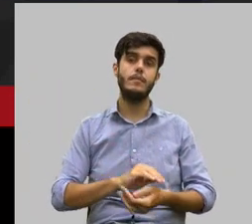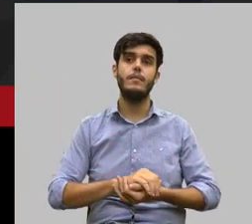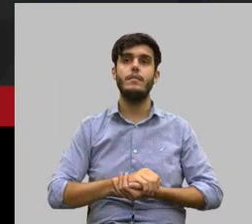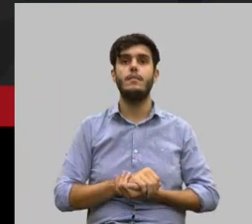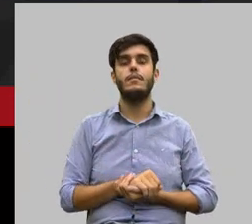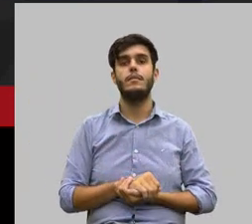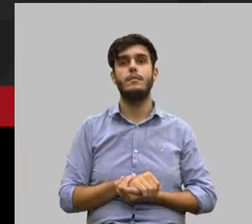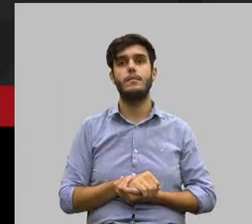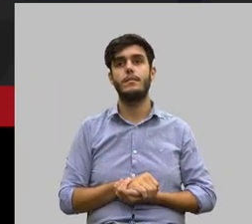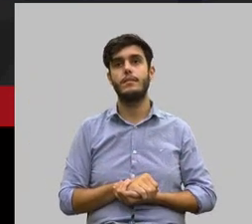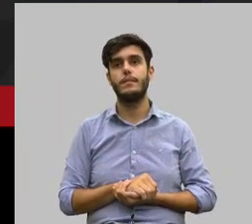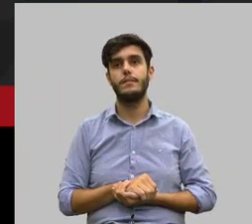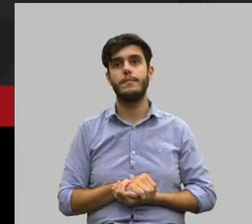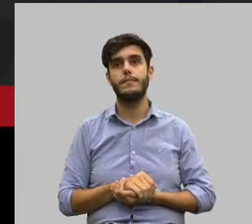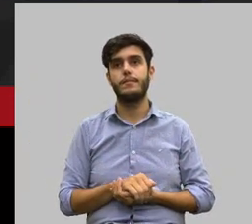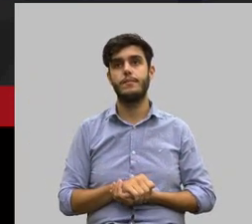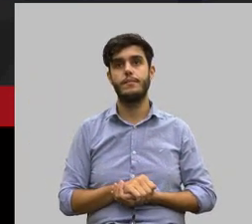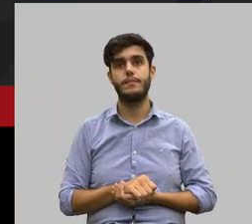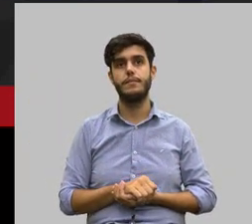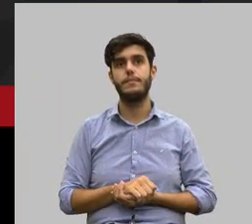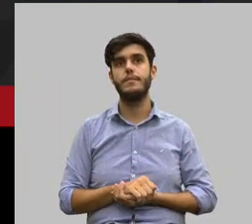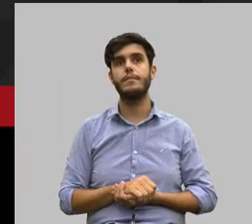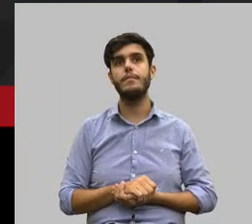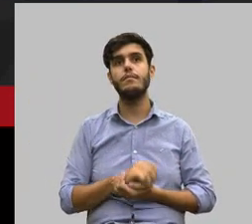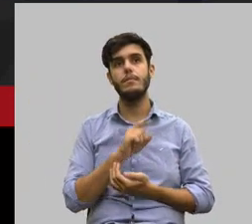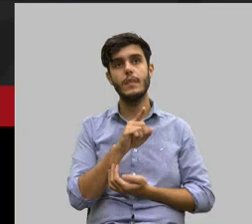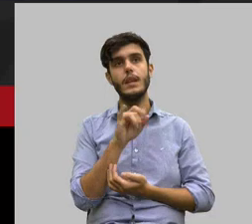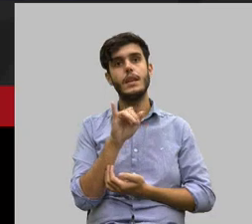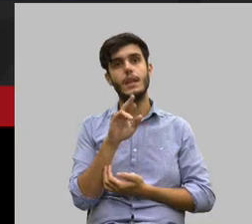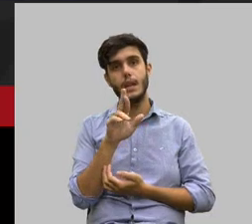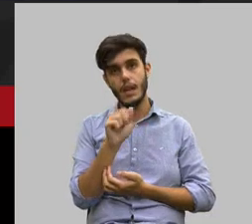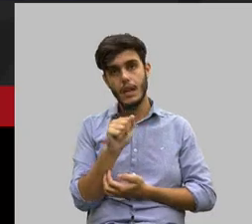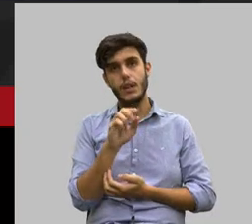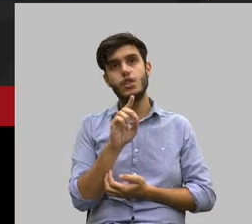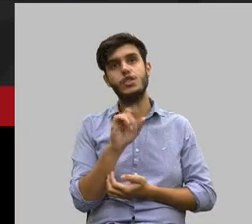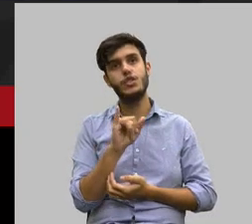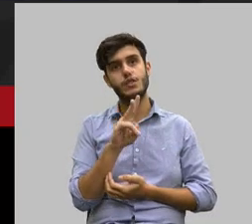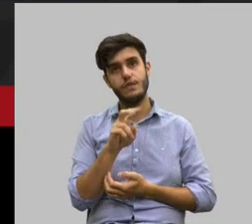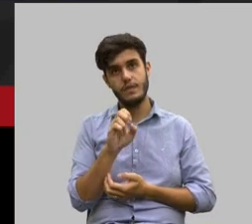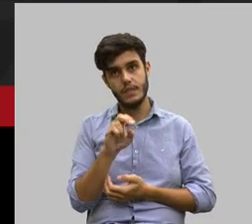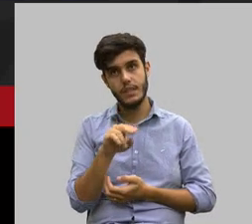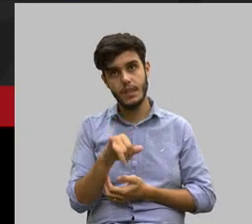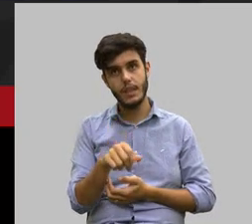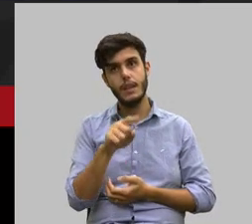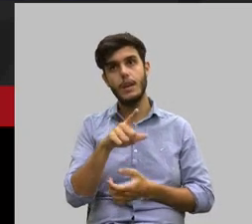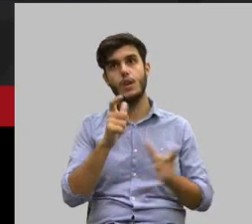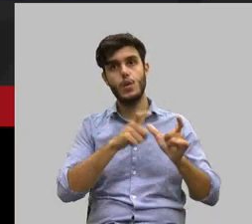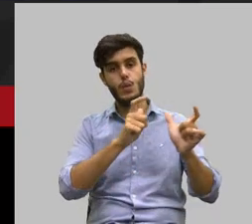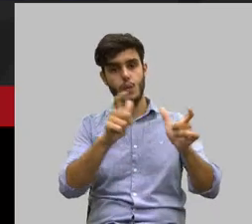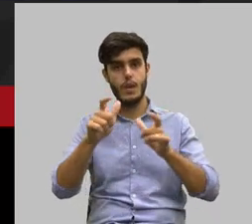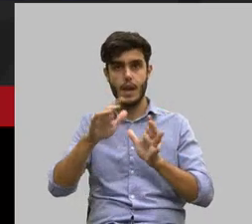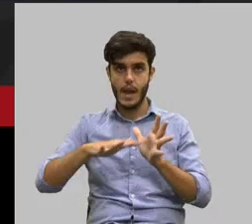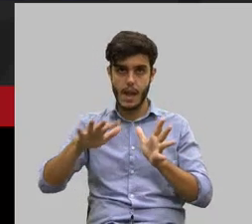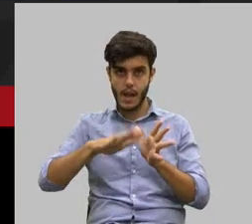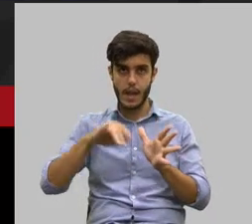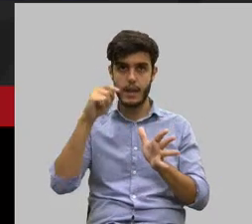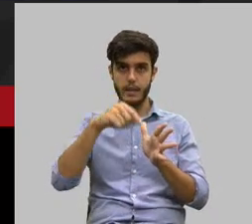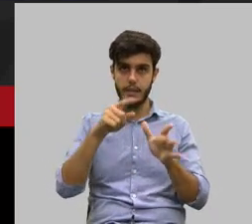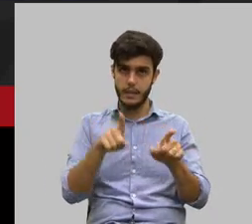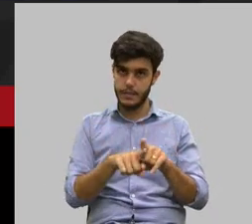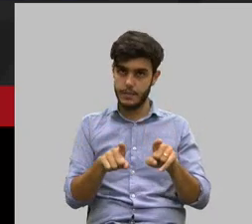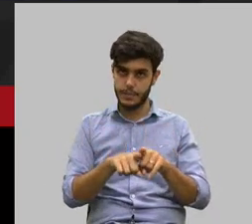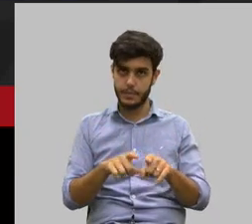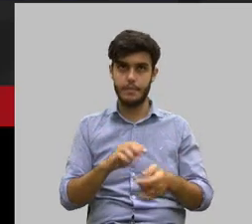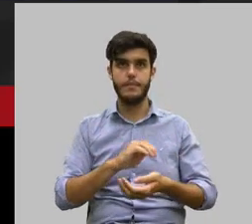e aqui né essa operação foi uma operação de grande repercussão inclusive em áreas conflagradas aqui na capital eh